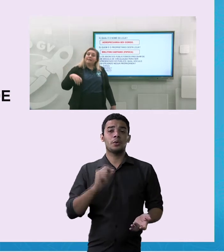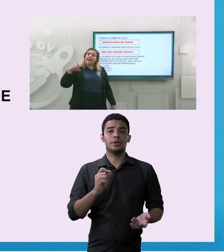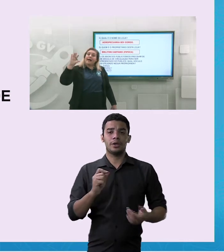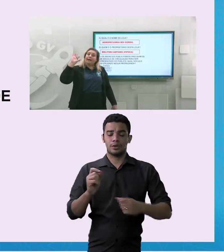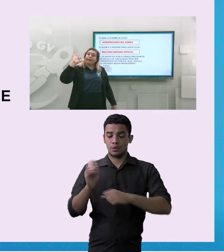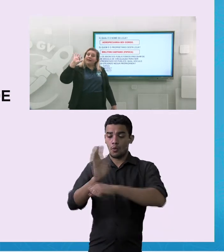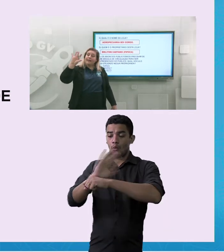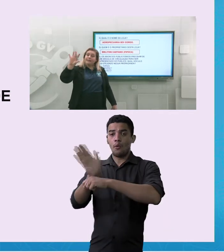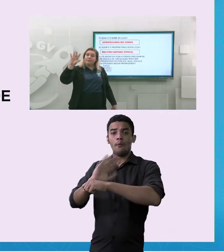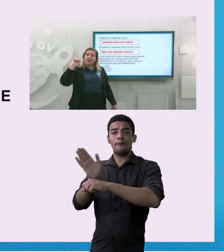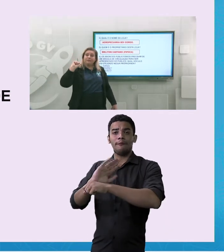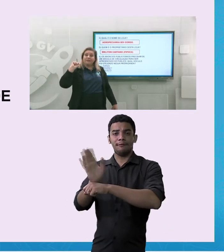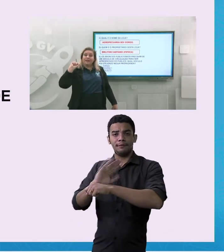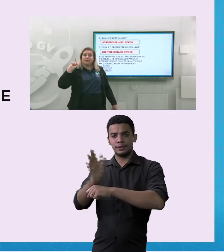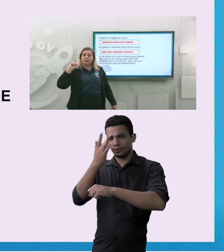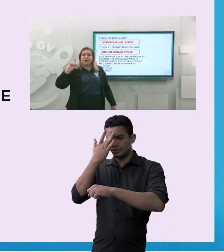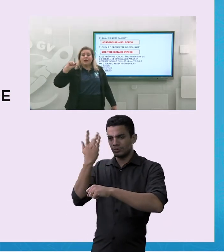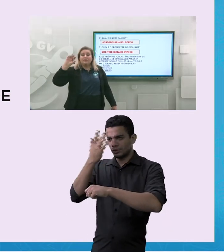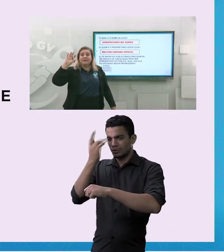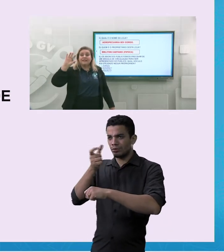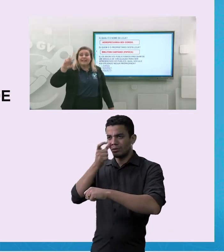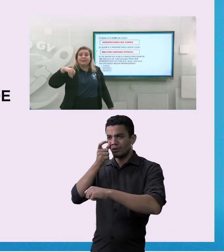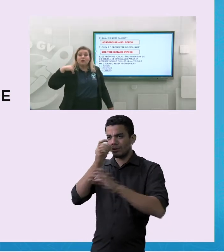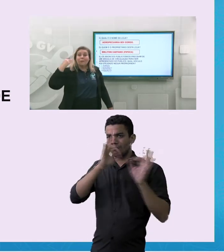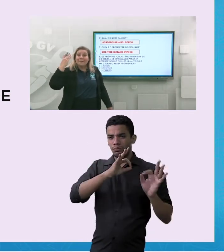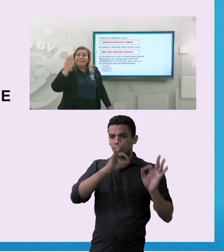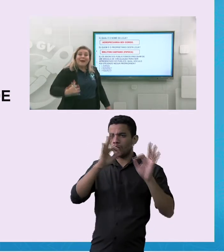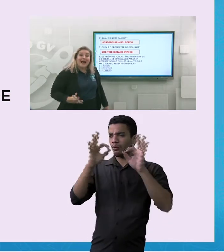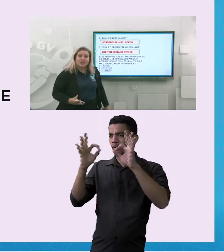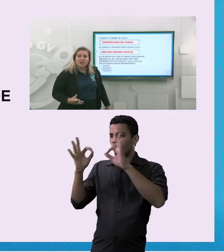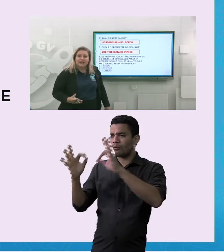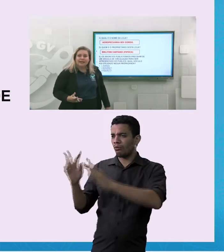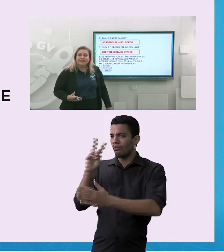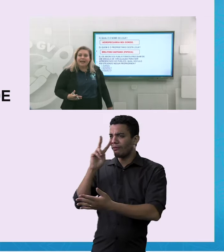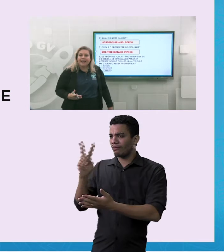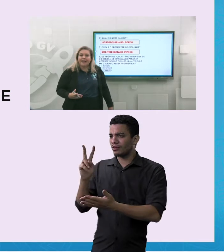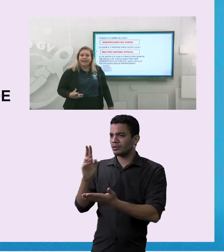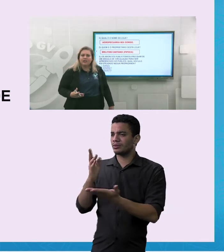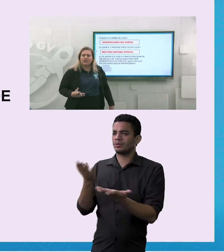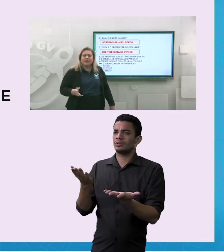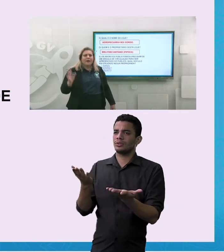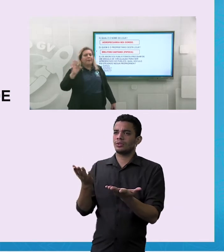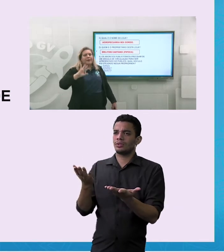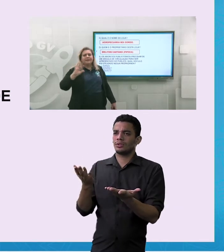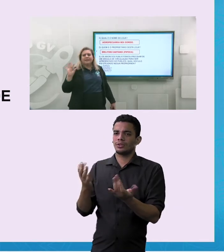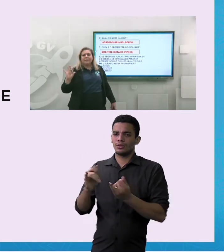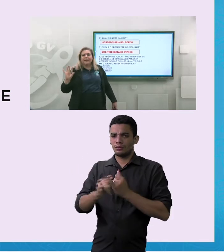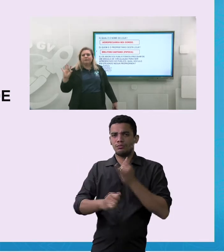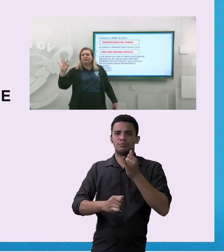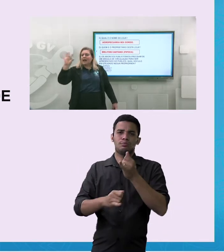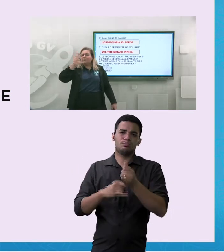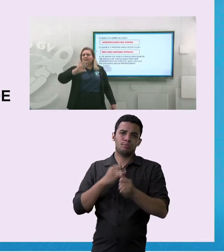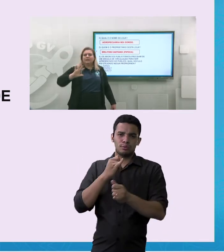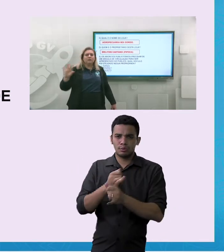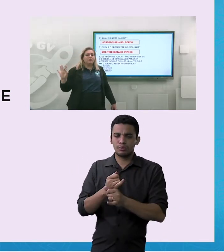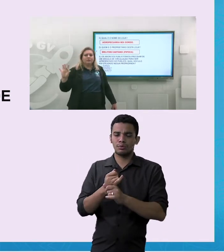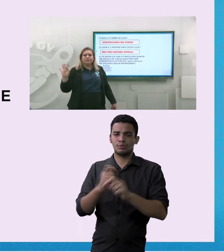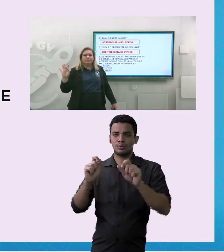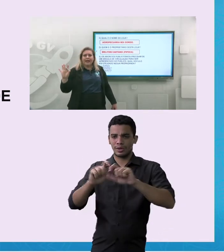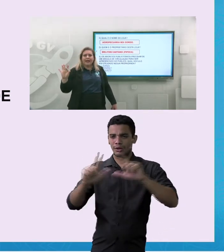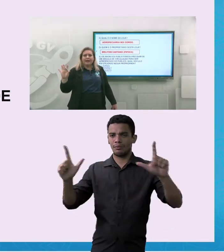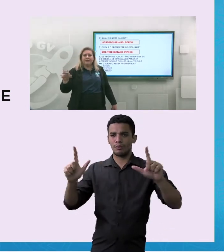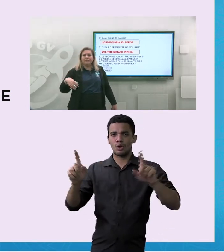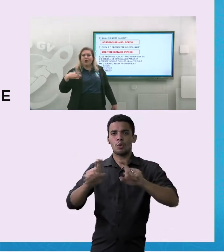também estar esse panfleto fixado numa página na internet, mas também não estava